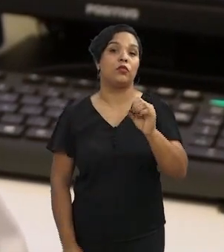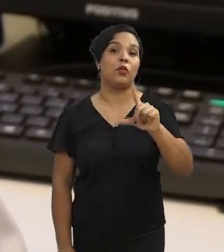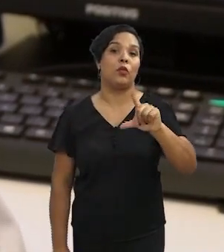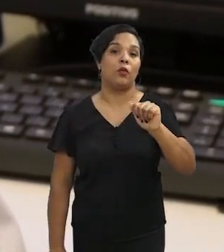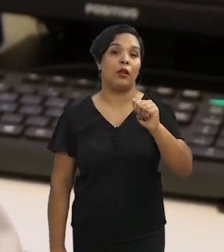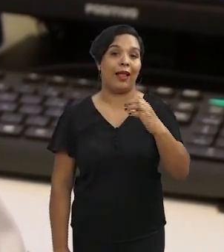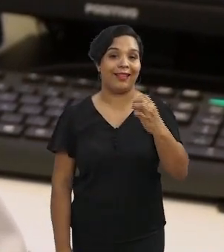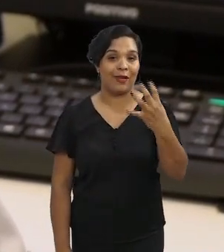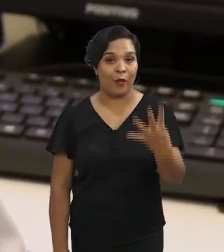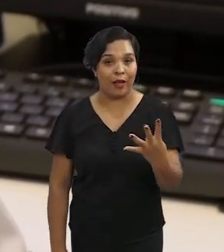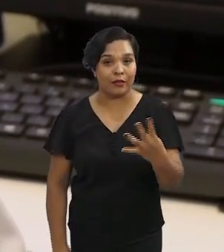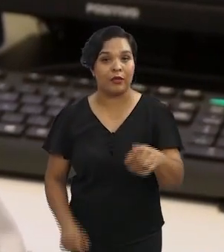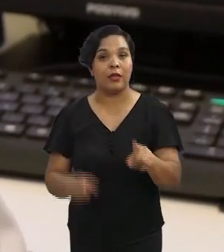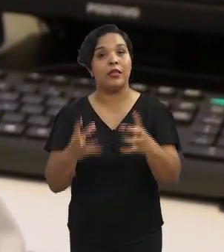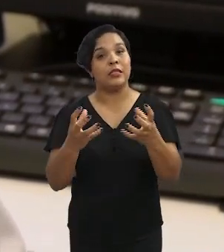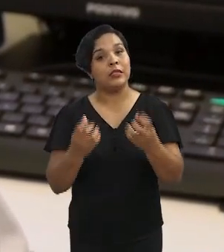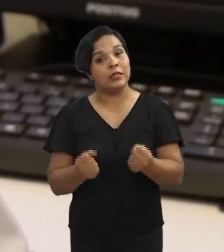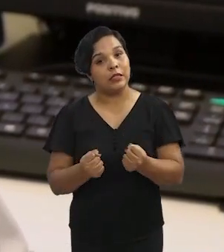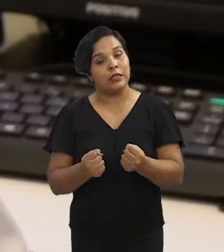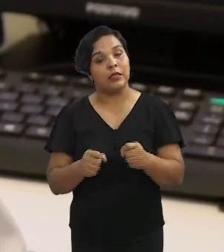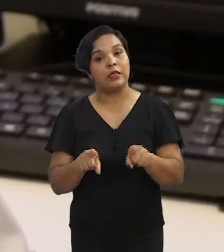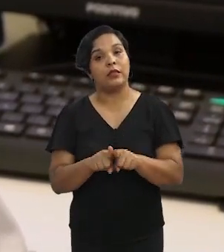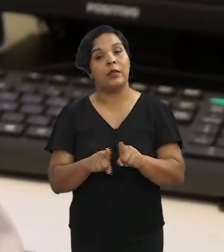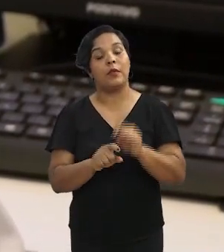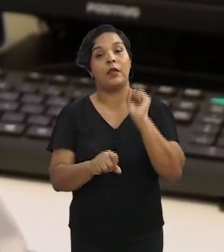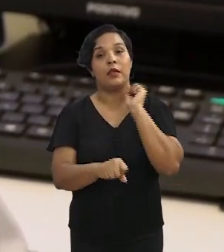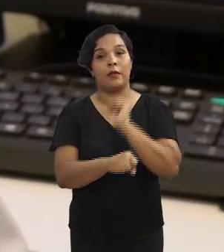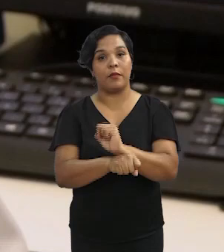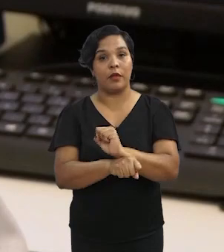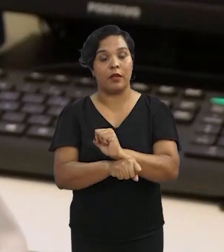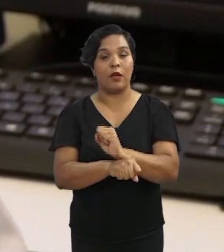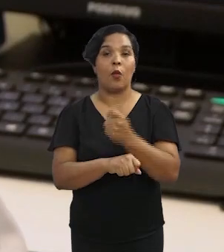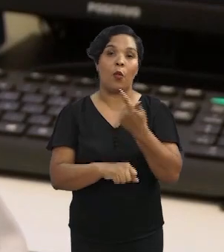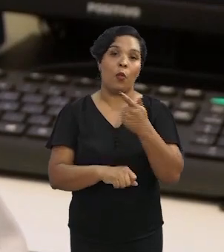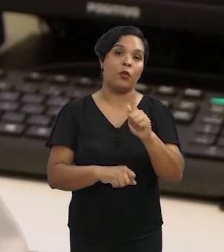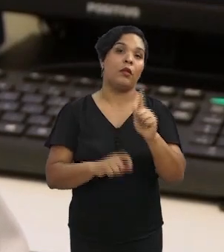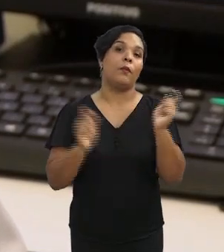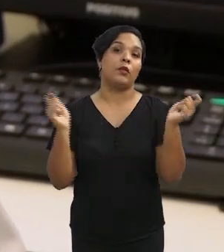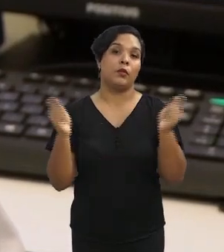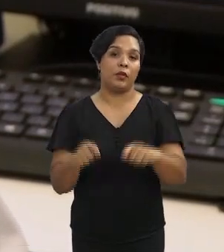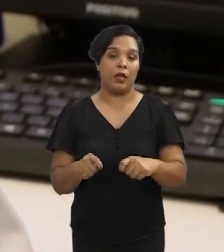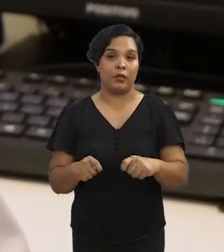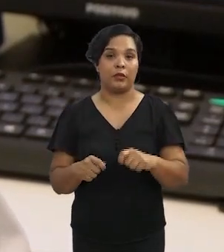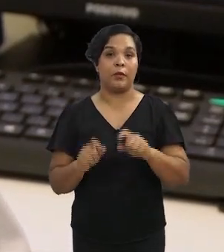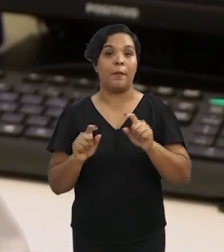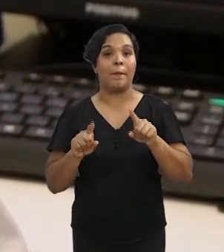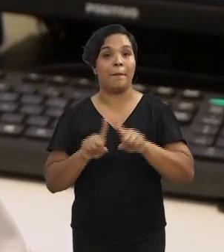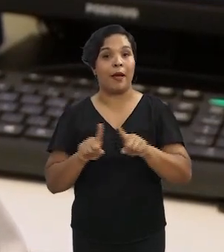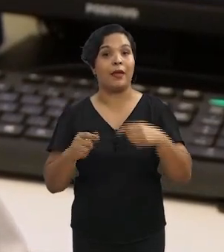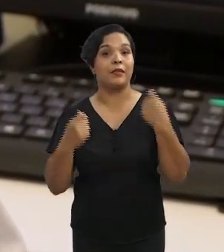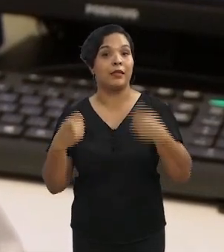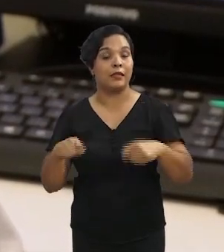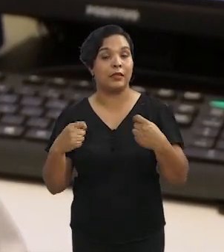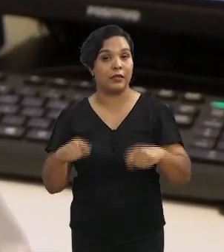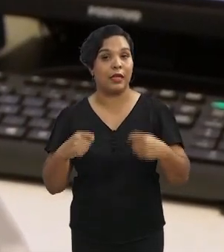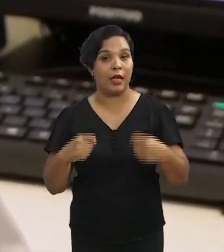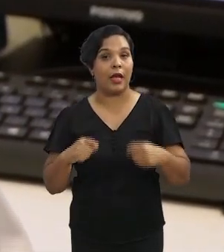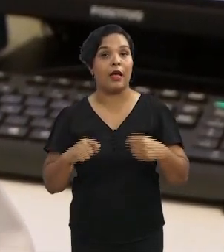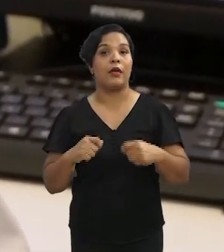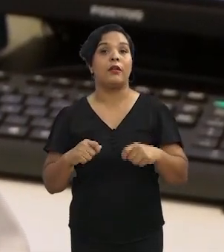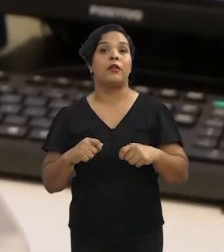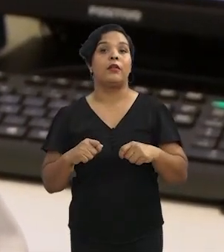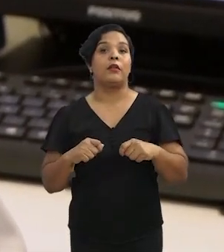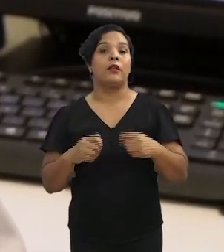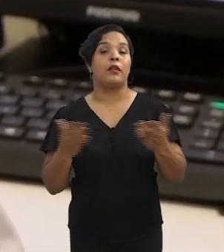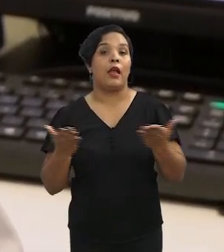Toll-like 4 é uma possibilidade, inibir a expressão do gene SERPINA-F é outra possibilidade. Para isso são necessários modelos murinos